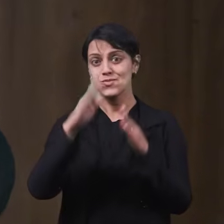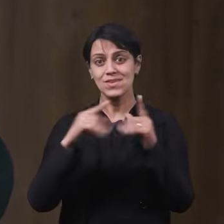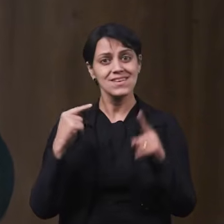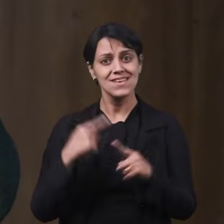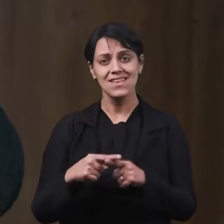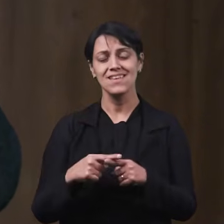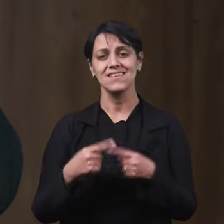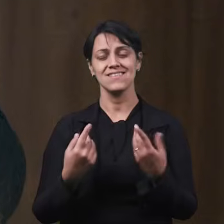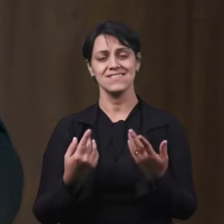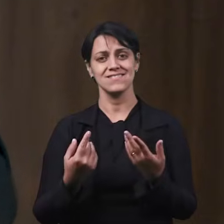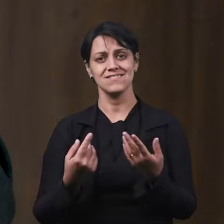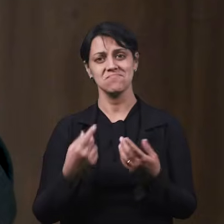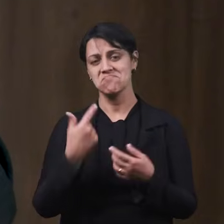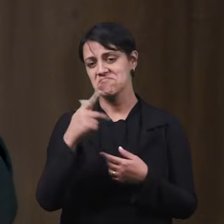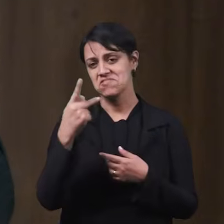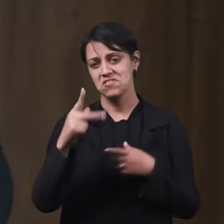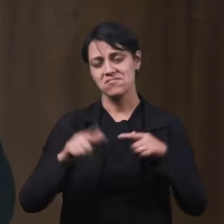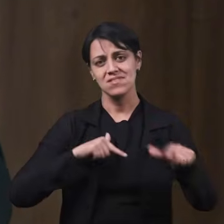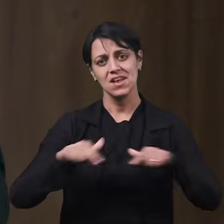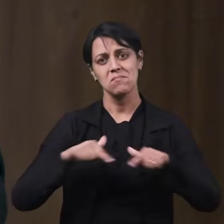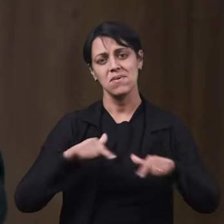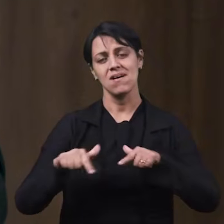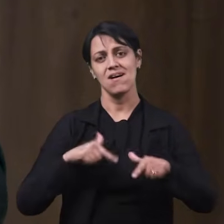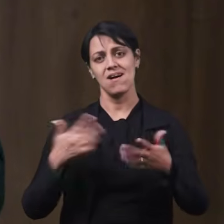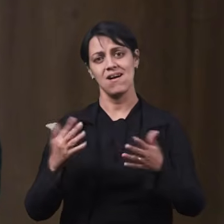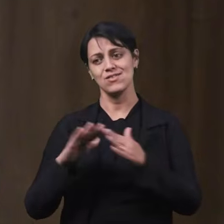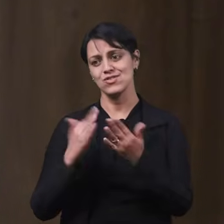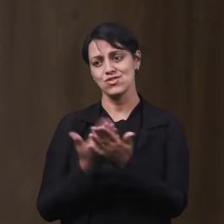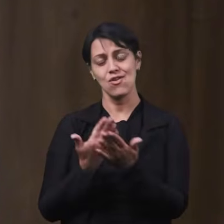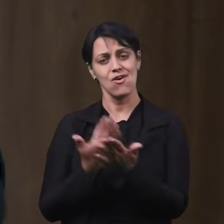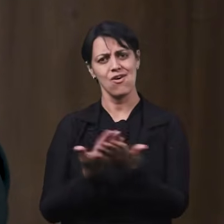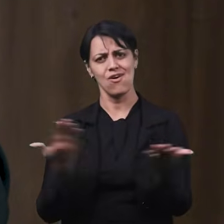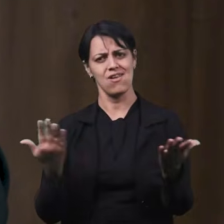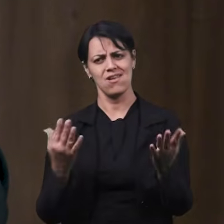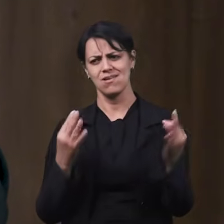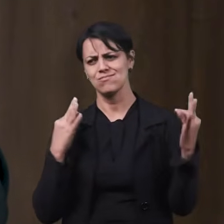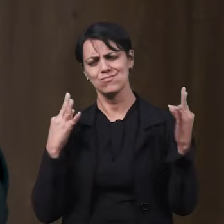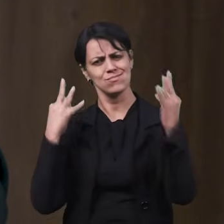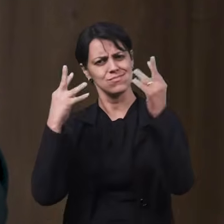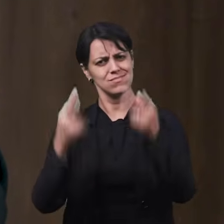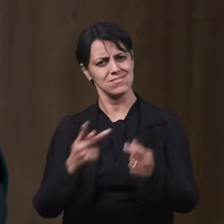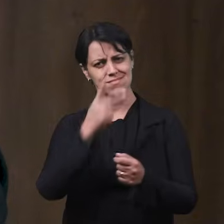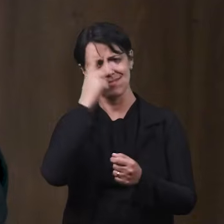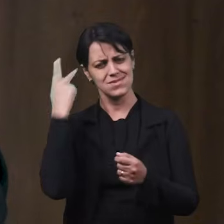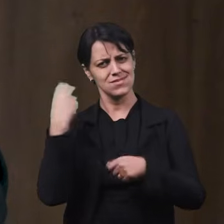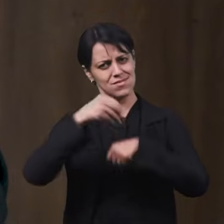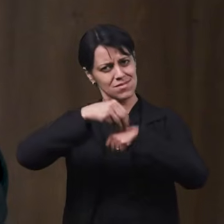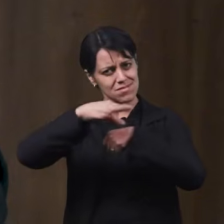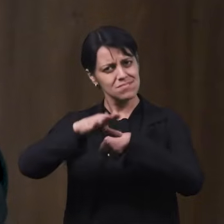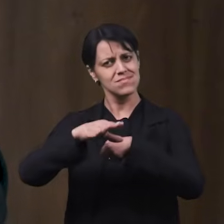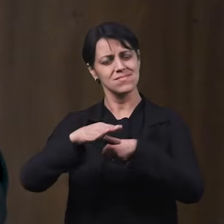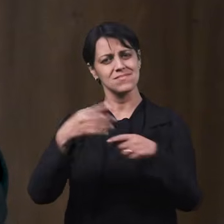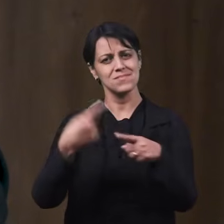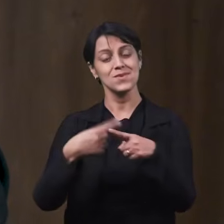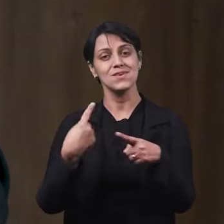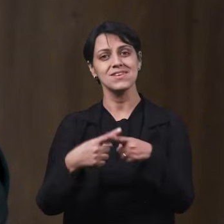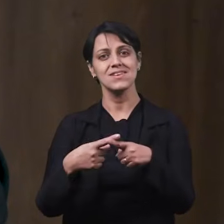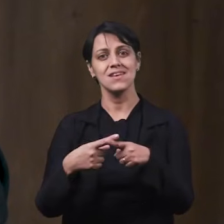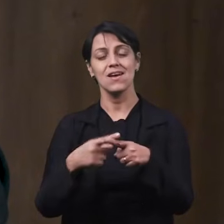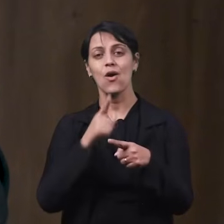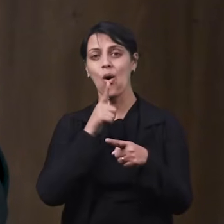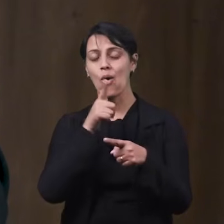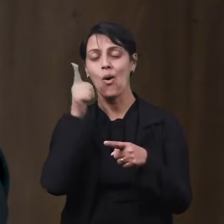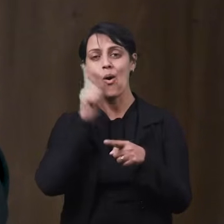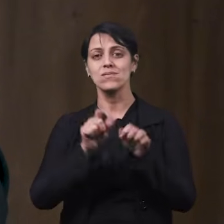seu convívio no trabalho, nas escolas, com todas as pessoas. Compartilhe este programa porque ele alcança